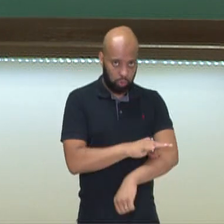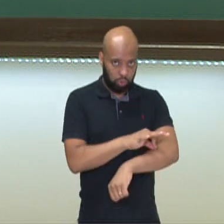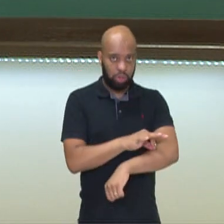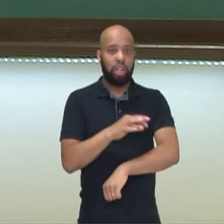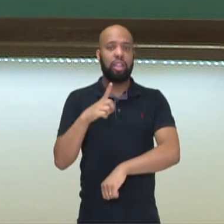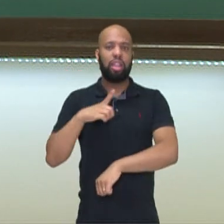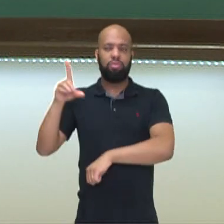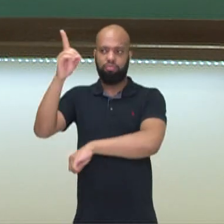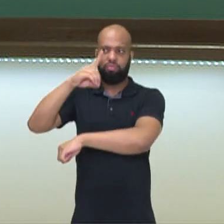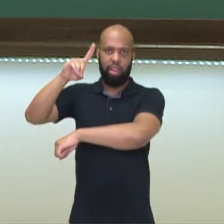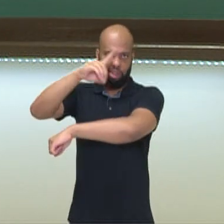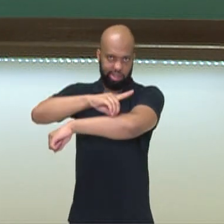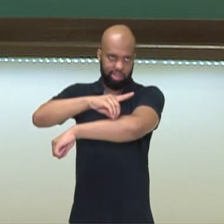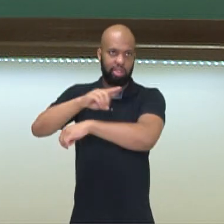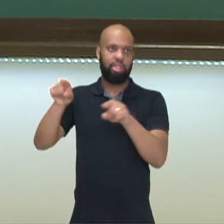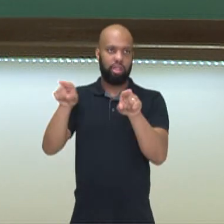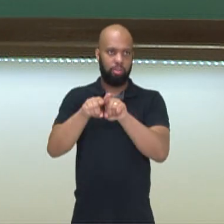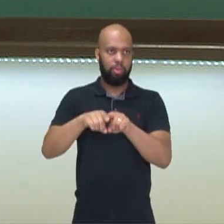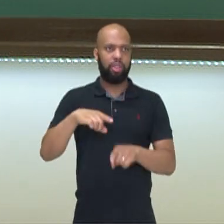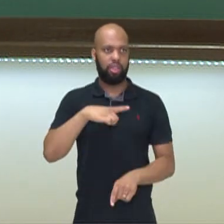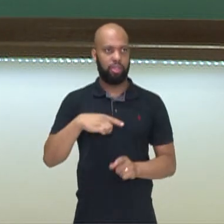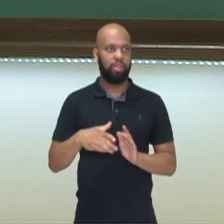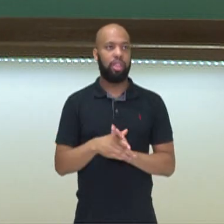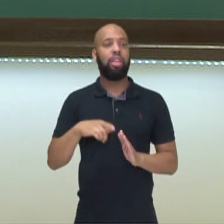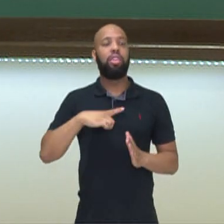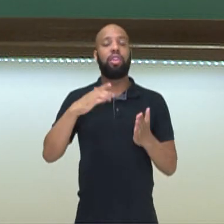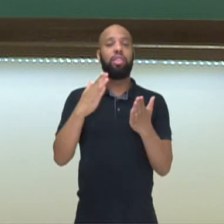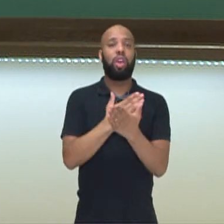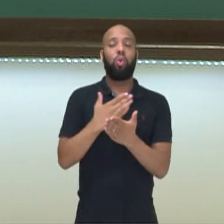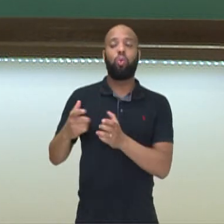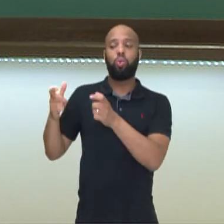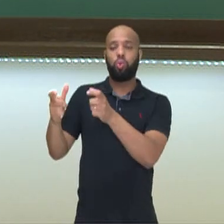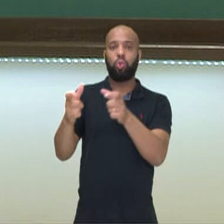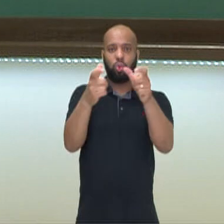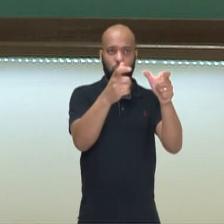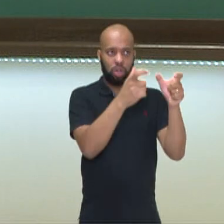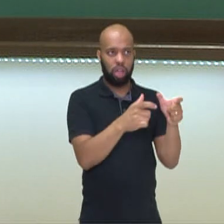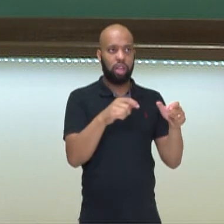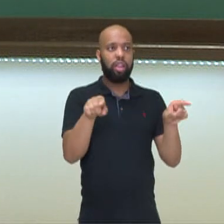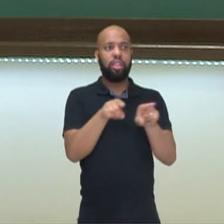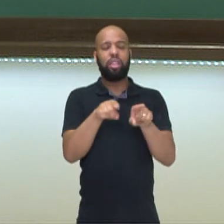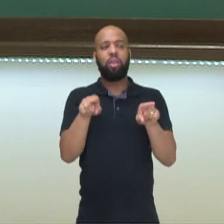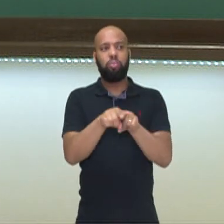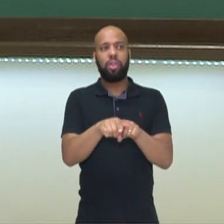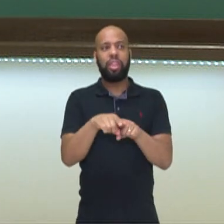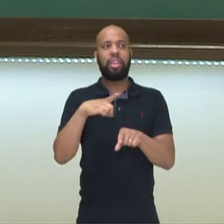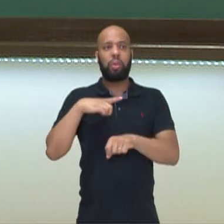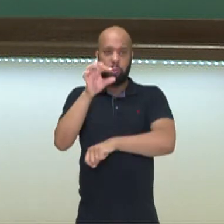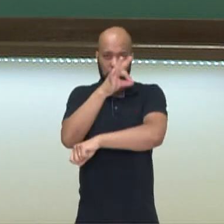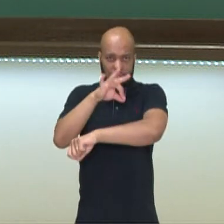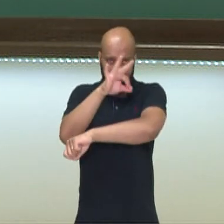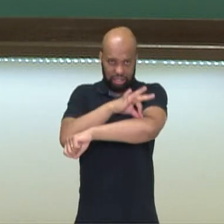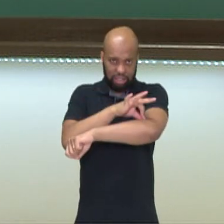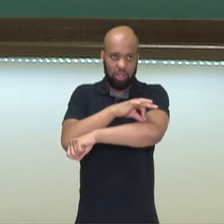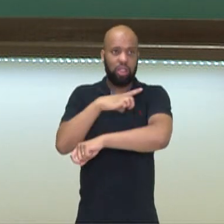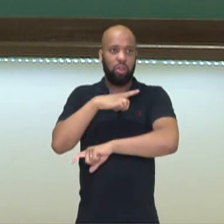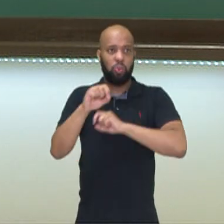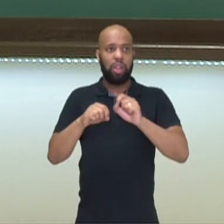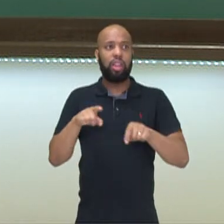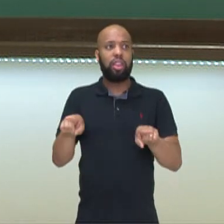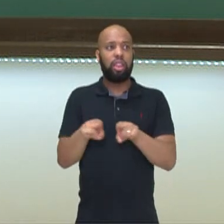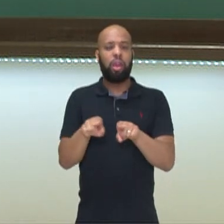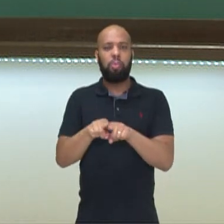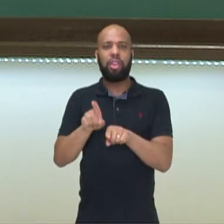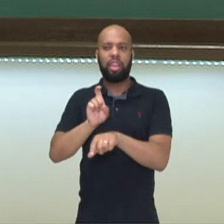mosquito da dengue também. Em alguns lugares, eles vivem ali, os escorpiões.